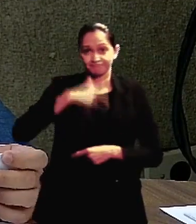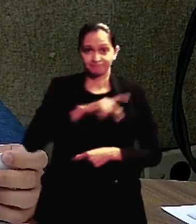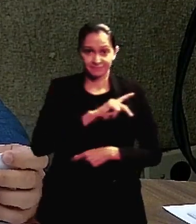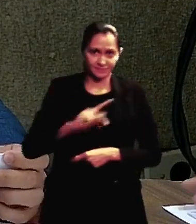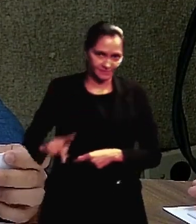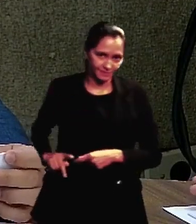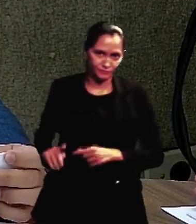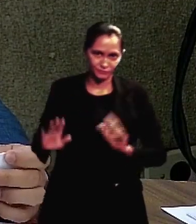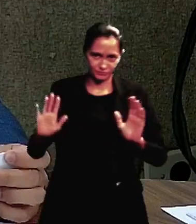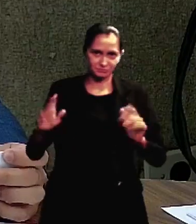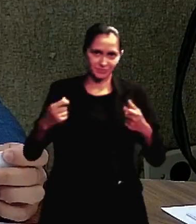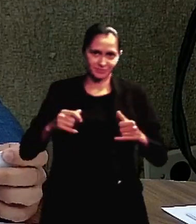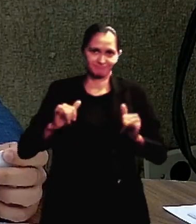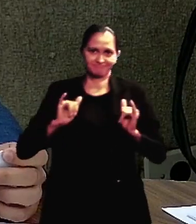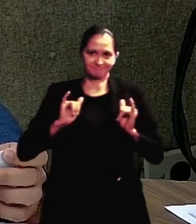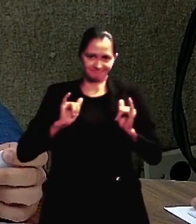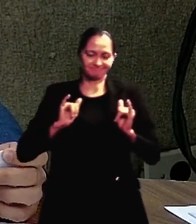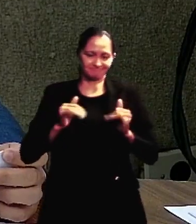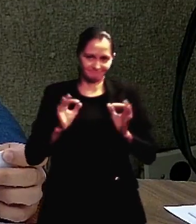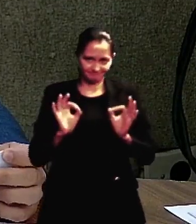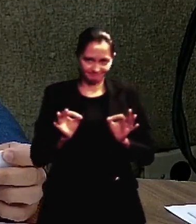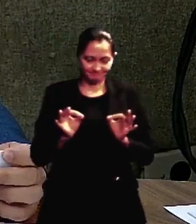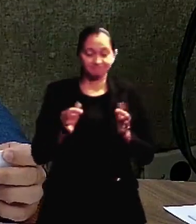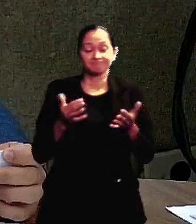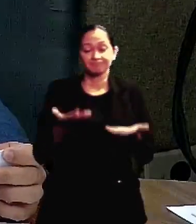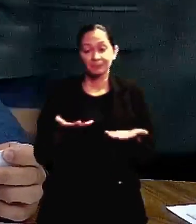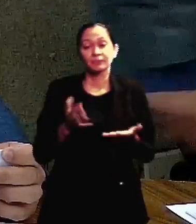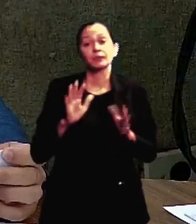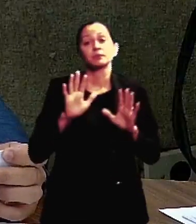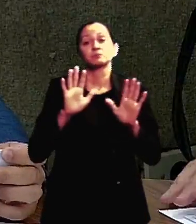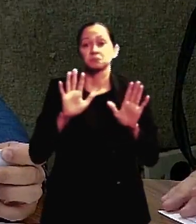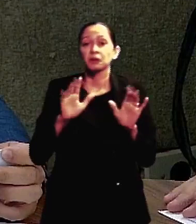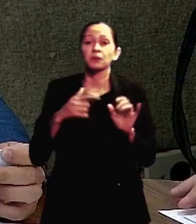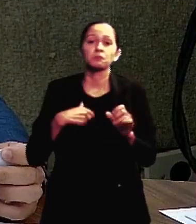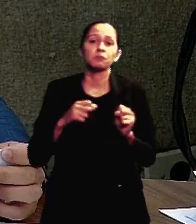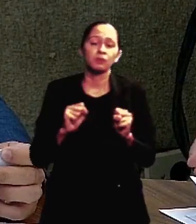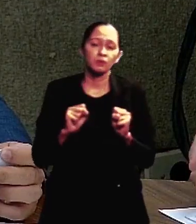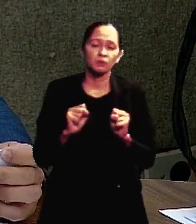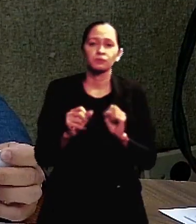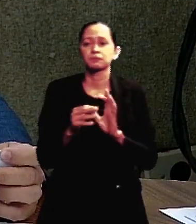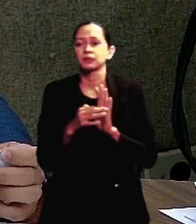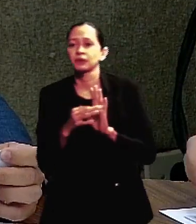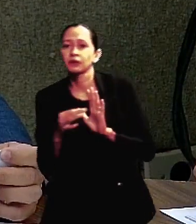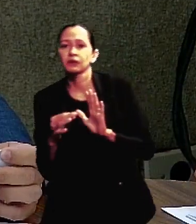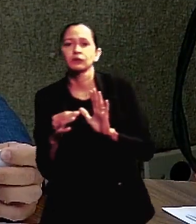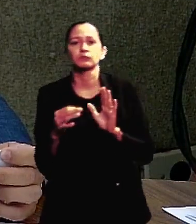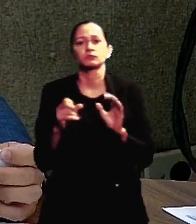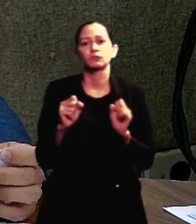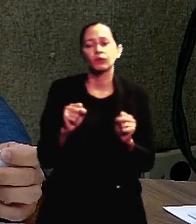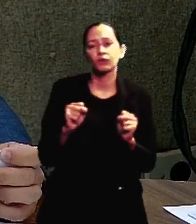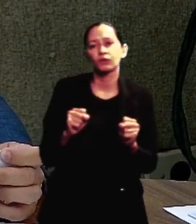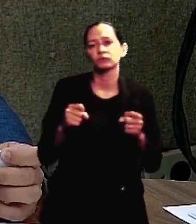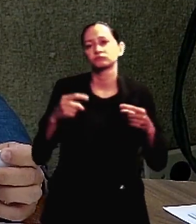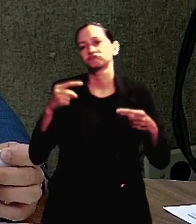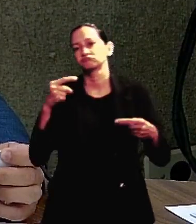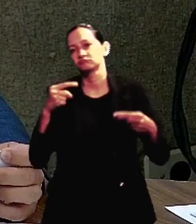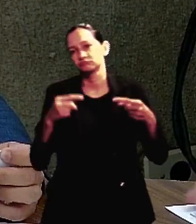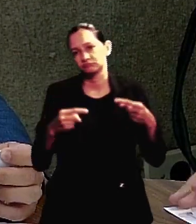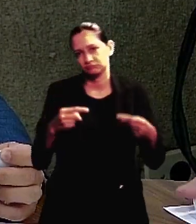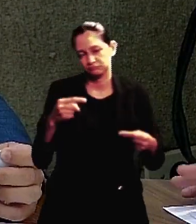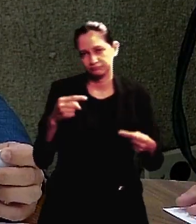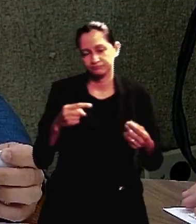comissão, mas eu posso manifestar um posicionamento que é